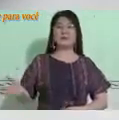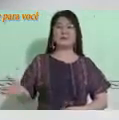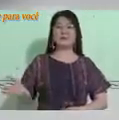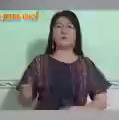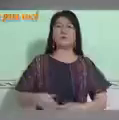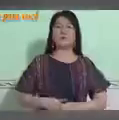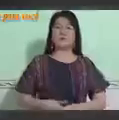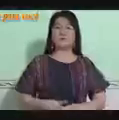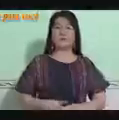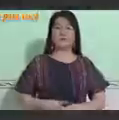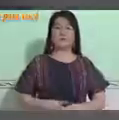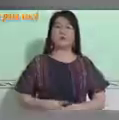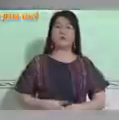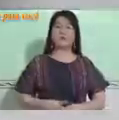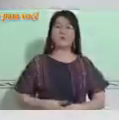amistrode acento agudo